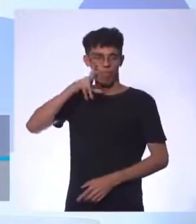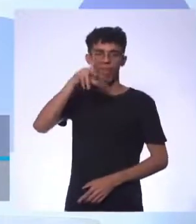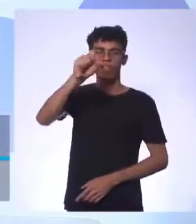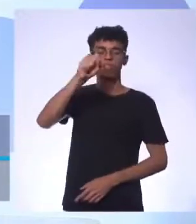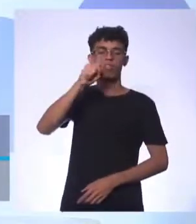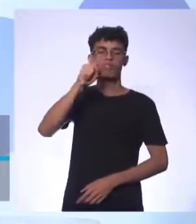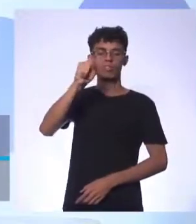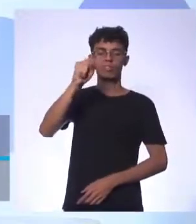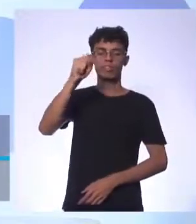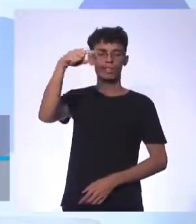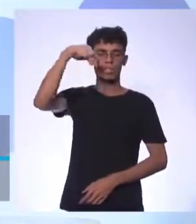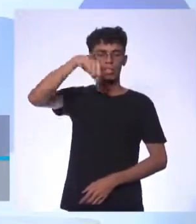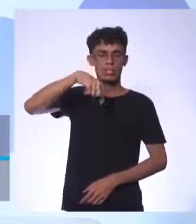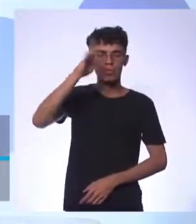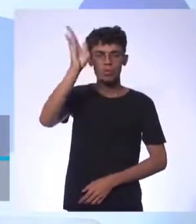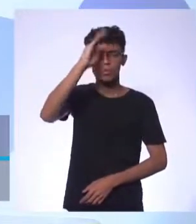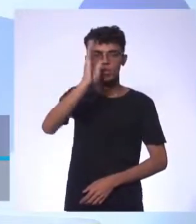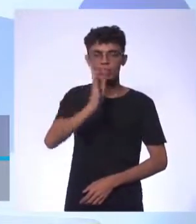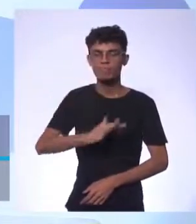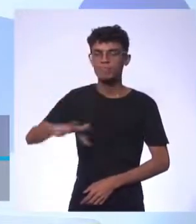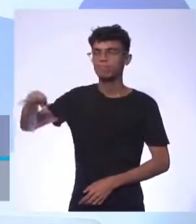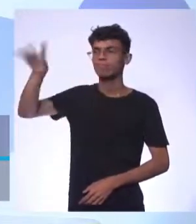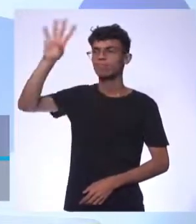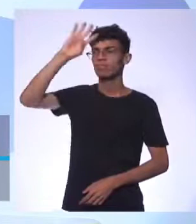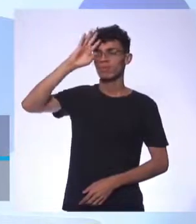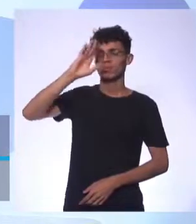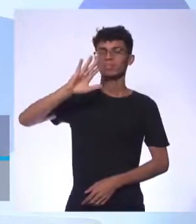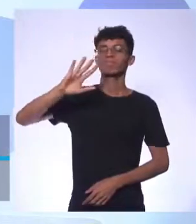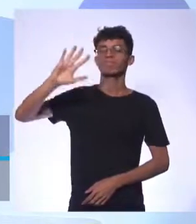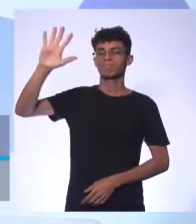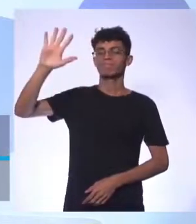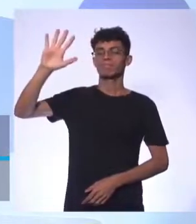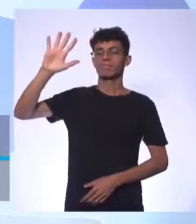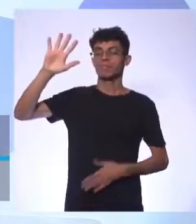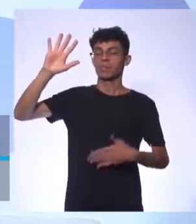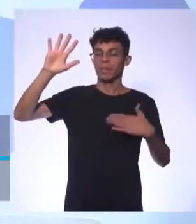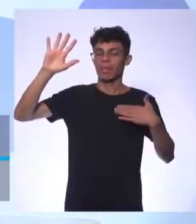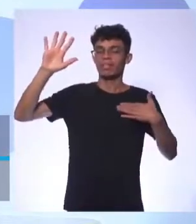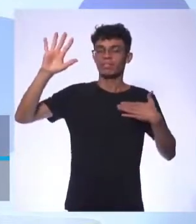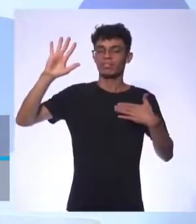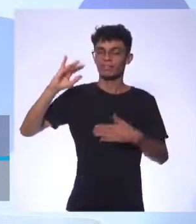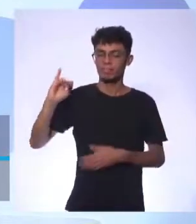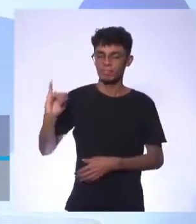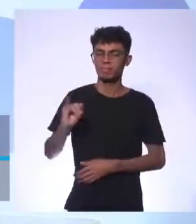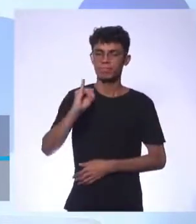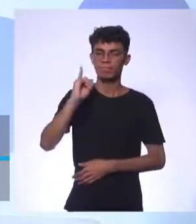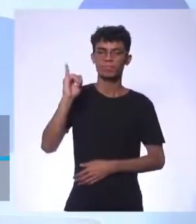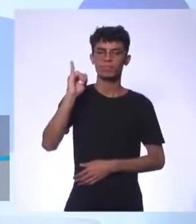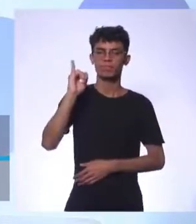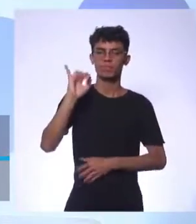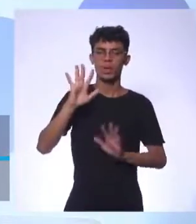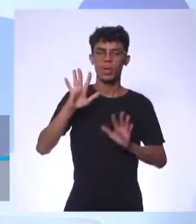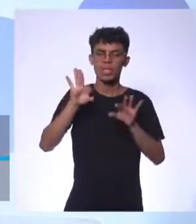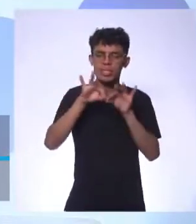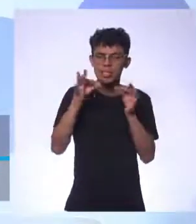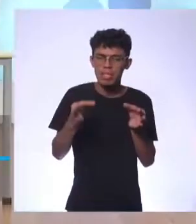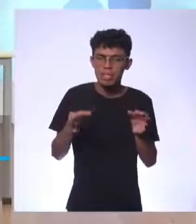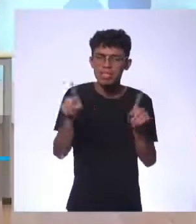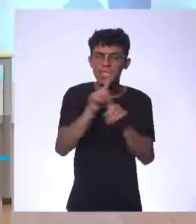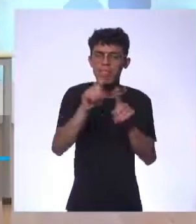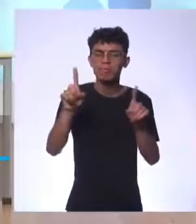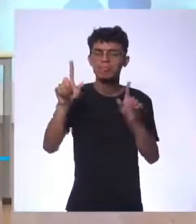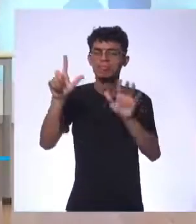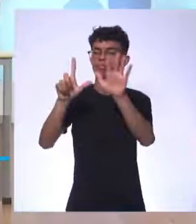no Brasil, esse imaginário é bem interessante, né? Não é simplesmente uma obra